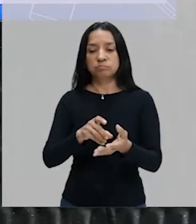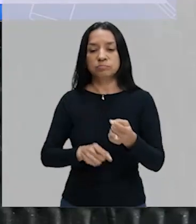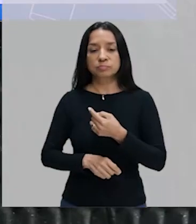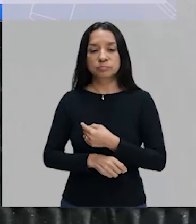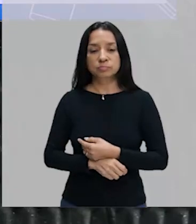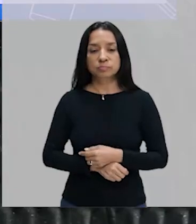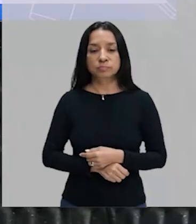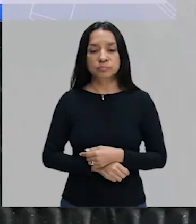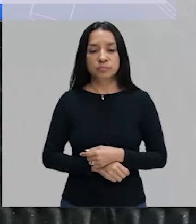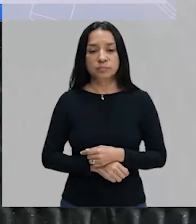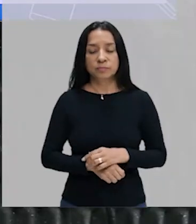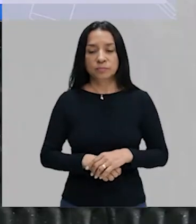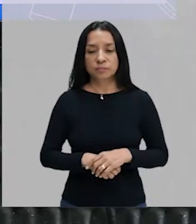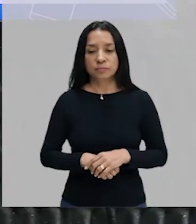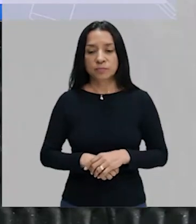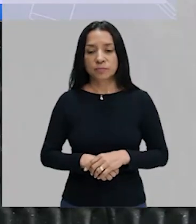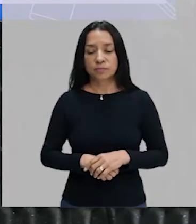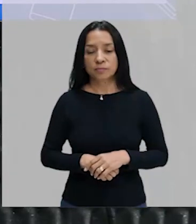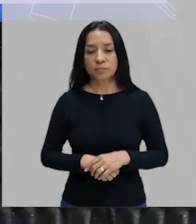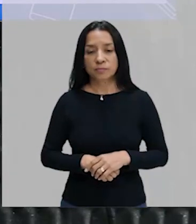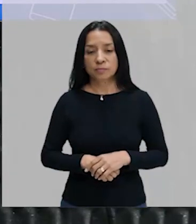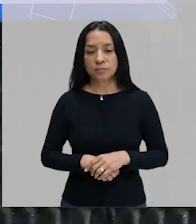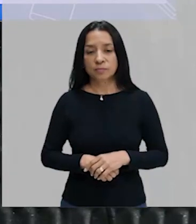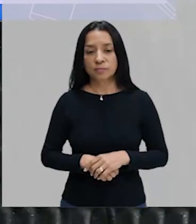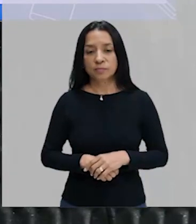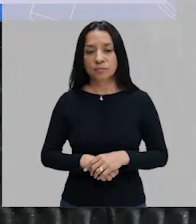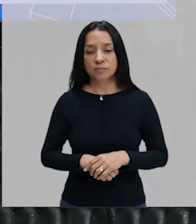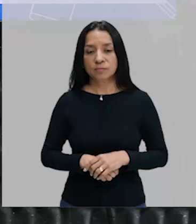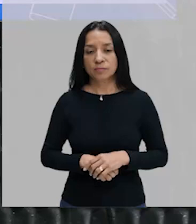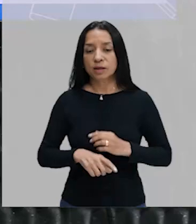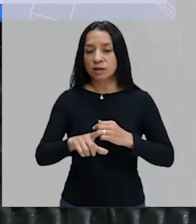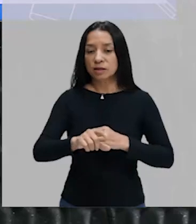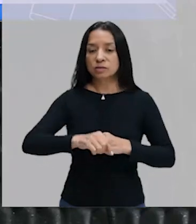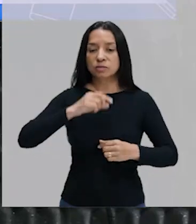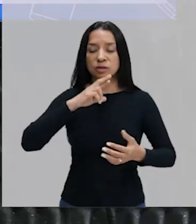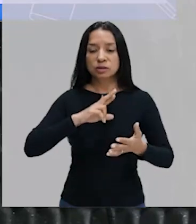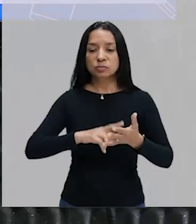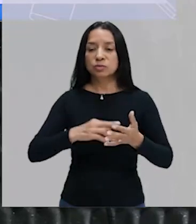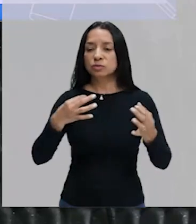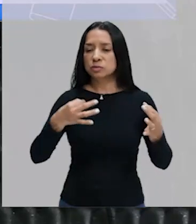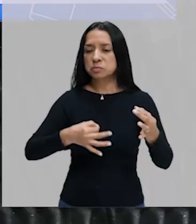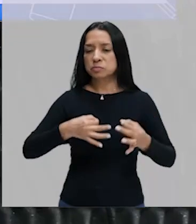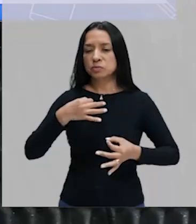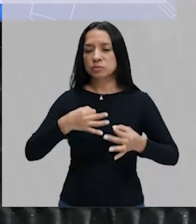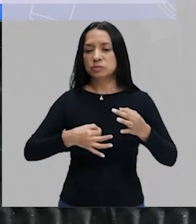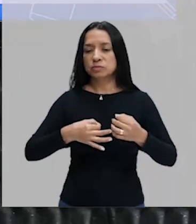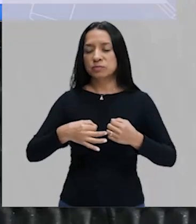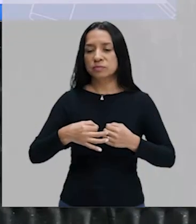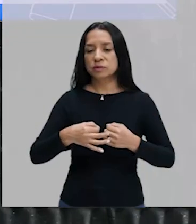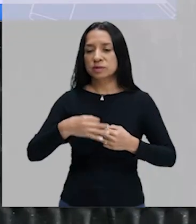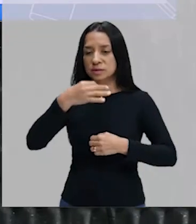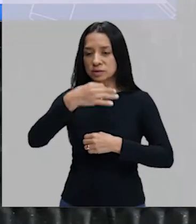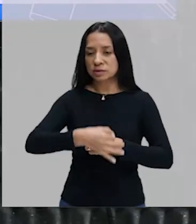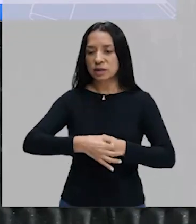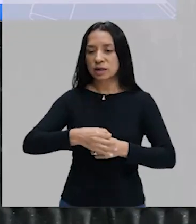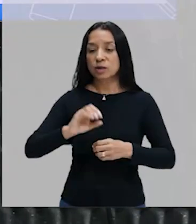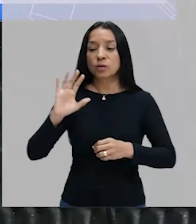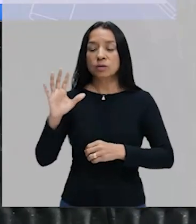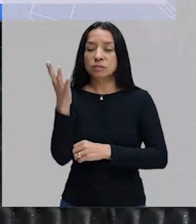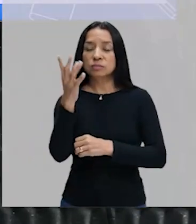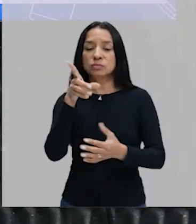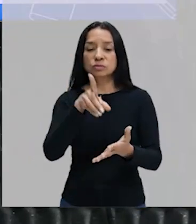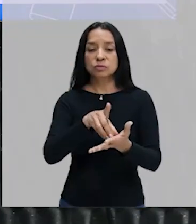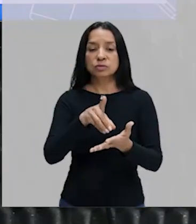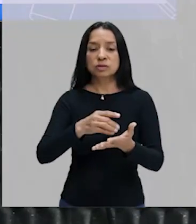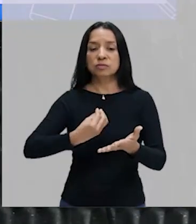Assinale a alternativa que justifica corretamente o fato de dinossauros e humanos terem vivido em períodos distintos. Eu acabei até de explicar para vocês,